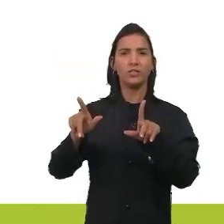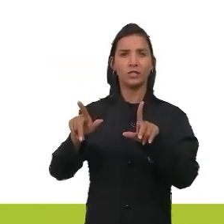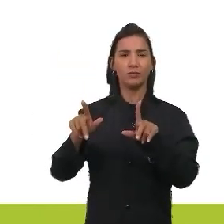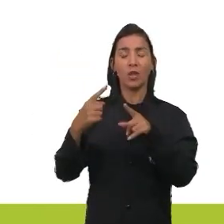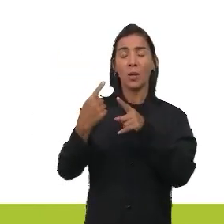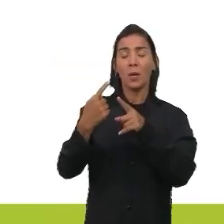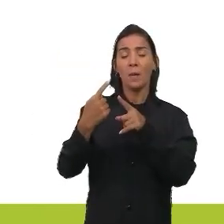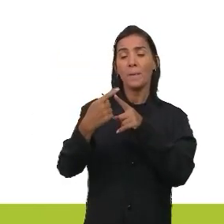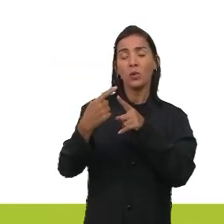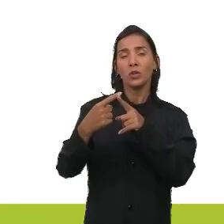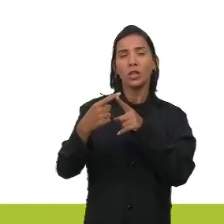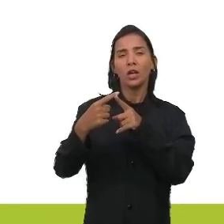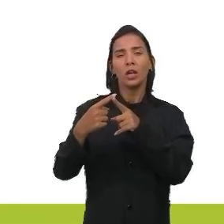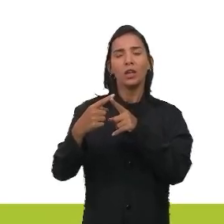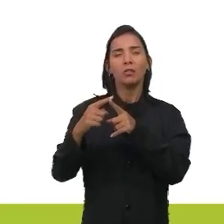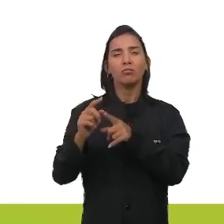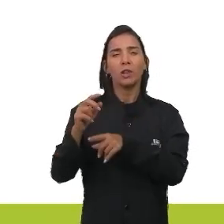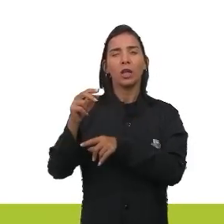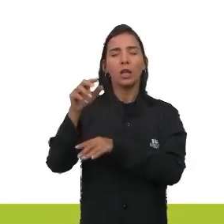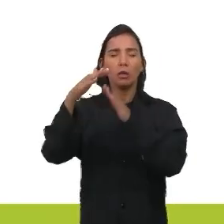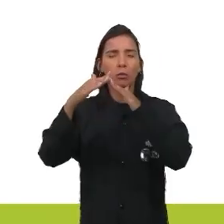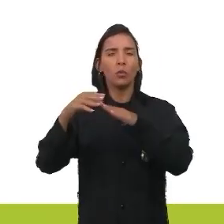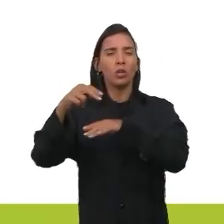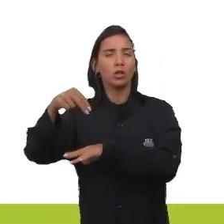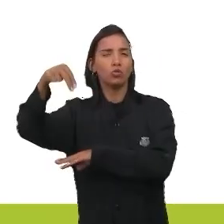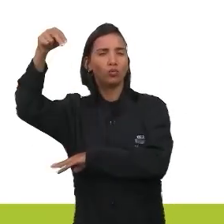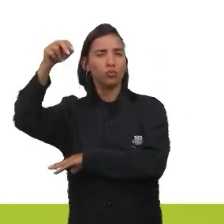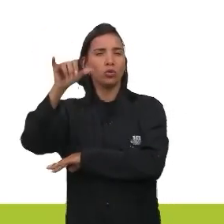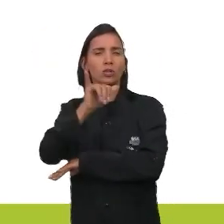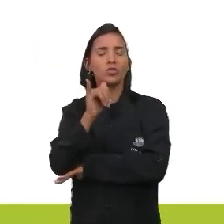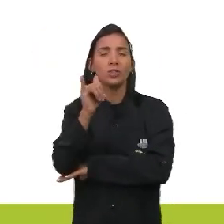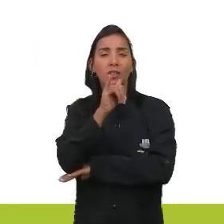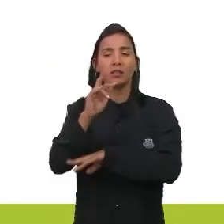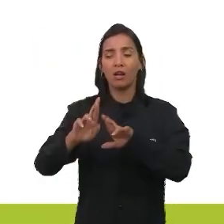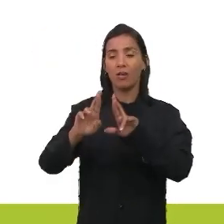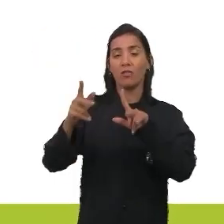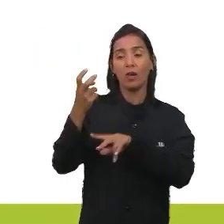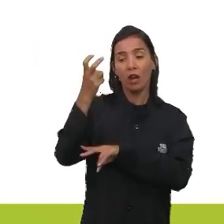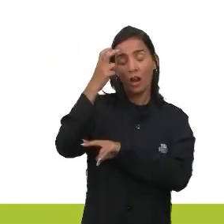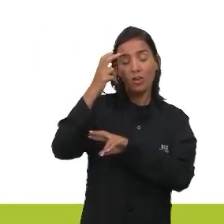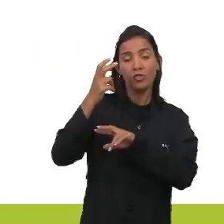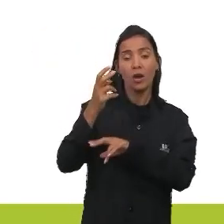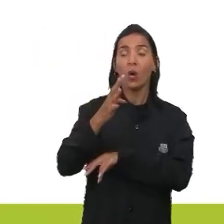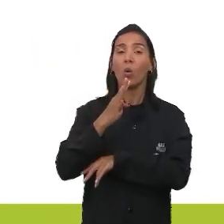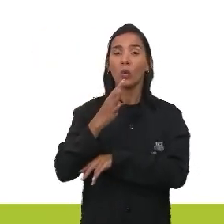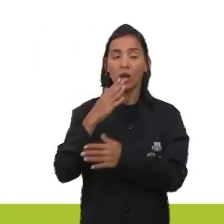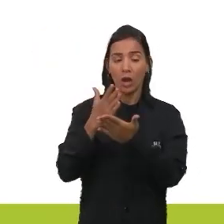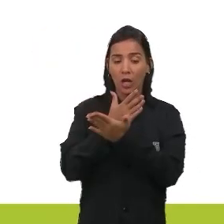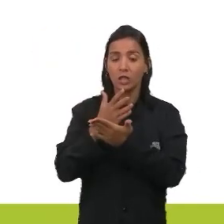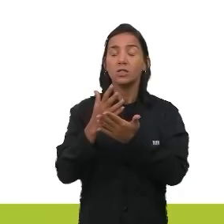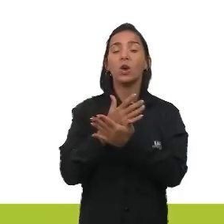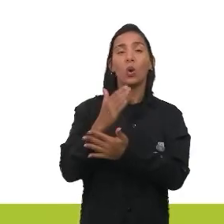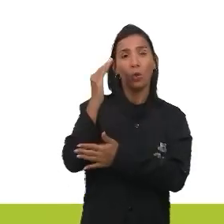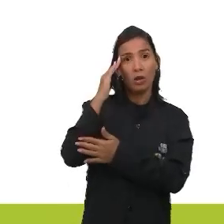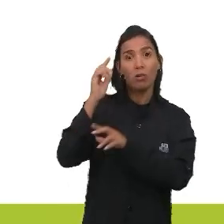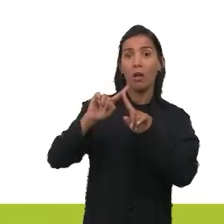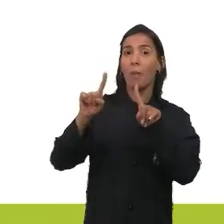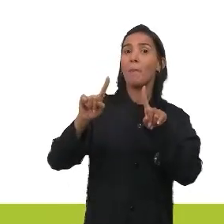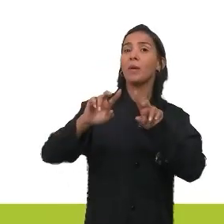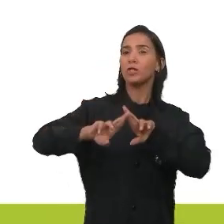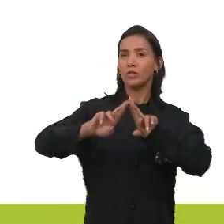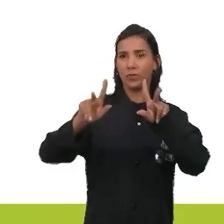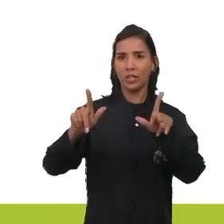italiana comum que os distingue de vilarejos alemães. As comunidades europeias, por sua